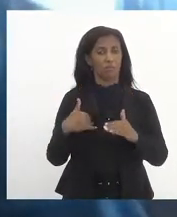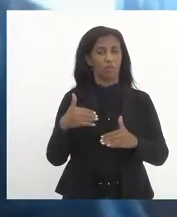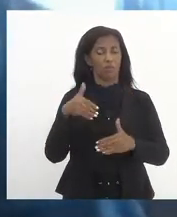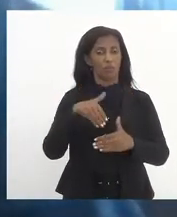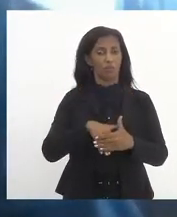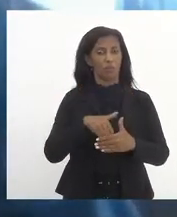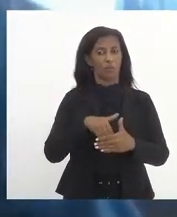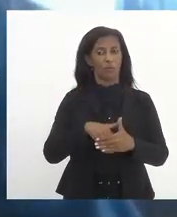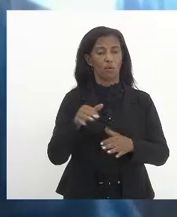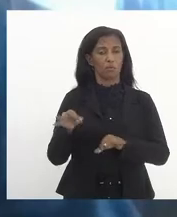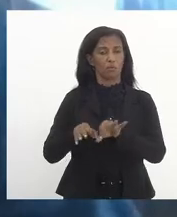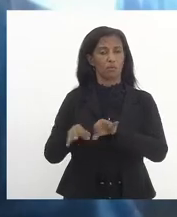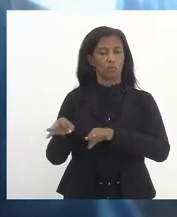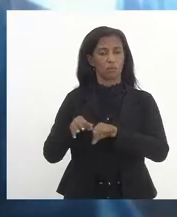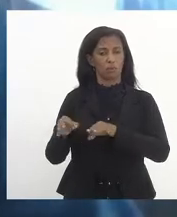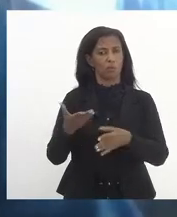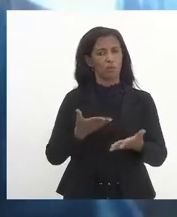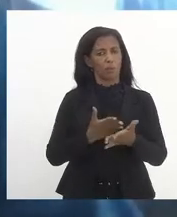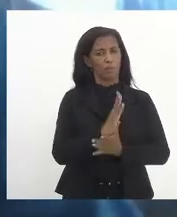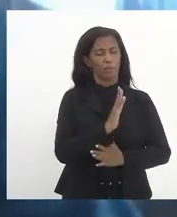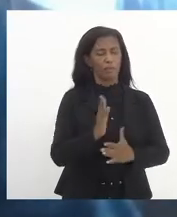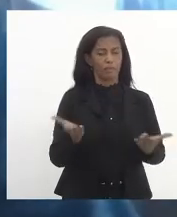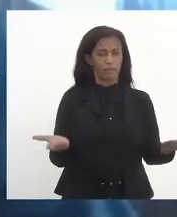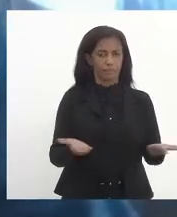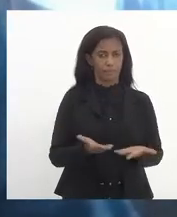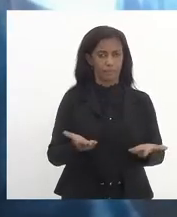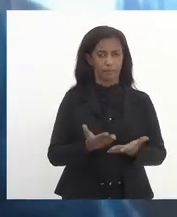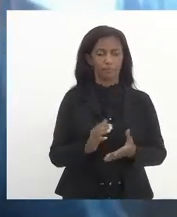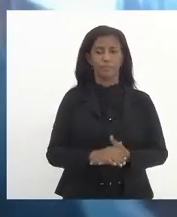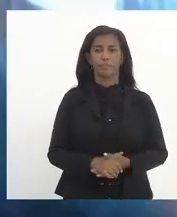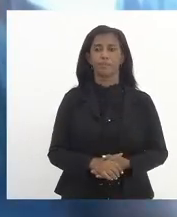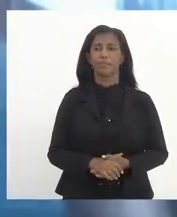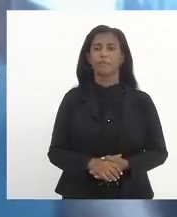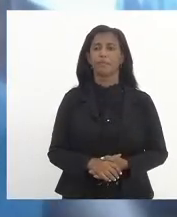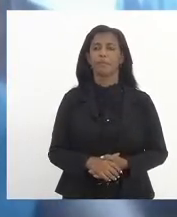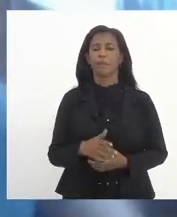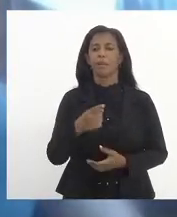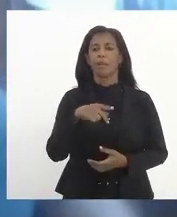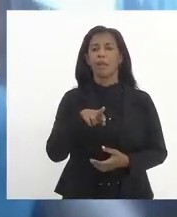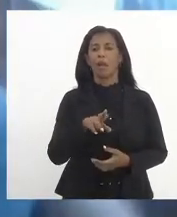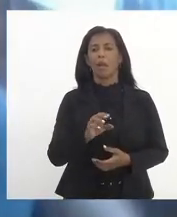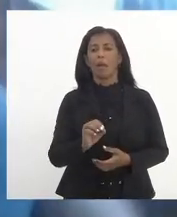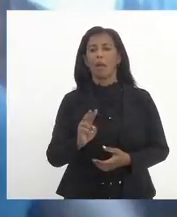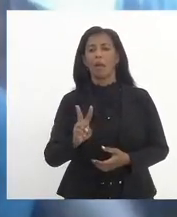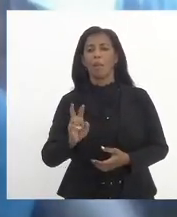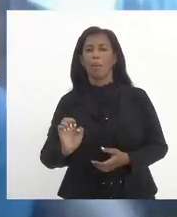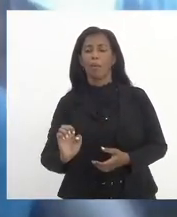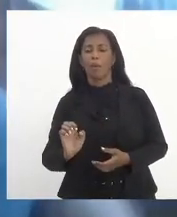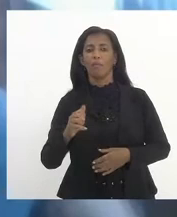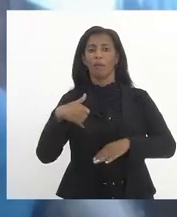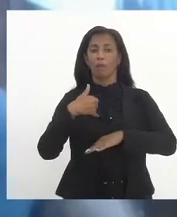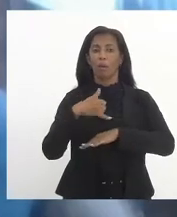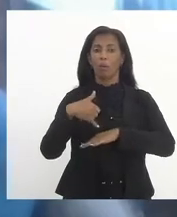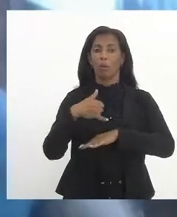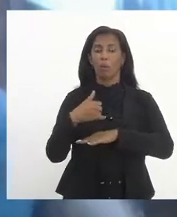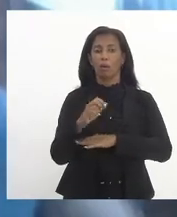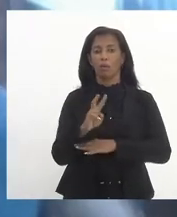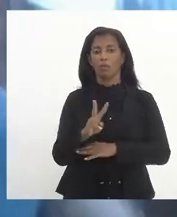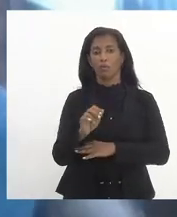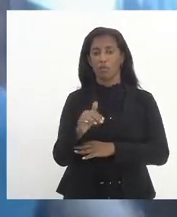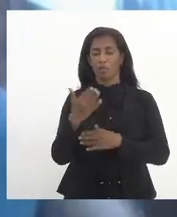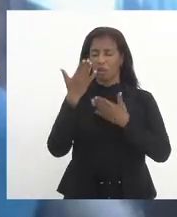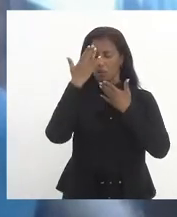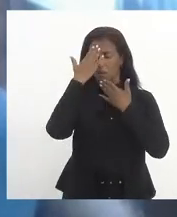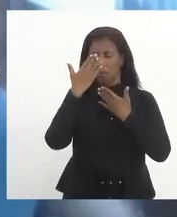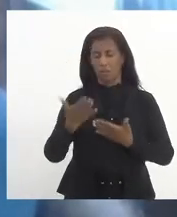ao projeto que nós aprovamos agora, que cria o PROVE, né, o Programa de Recuperação do Óleo Vegetal,